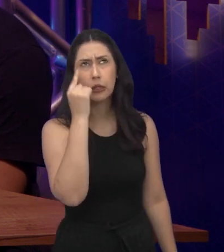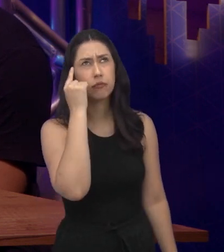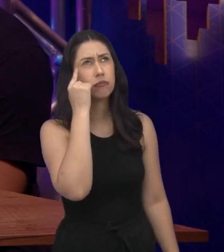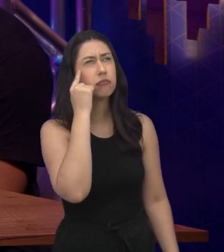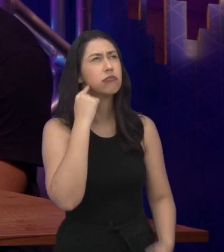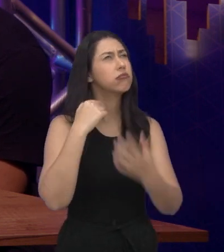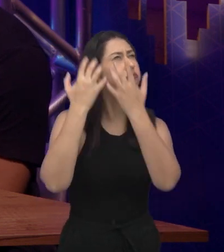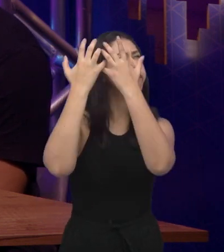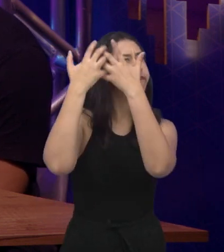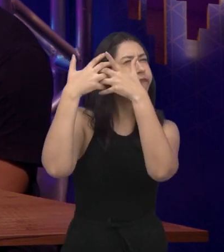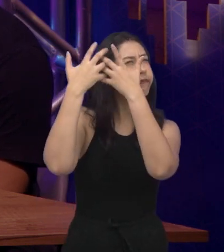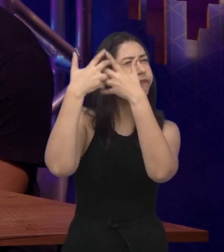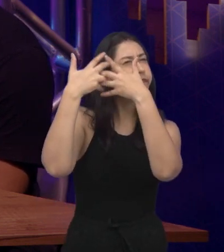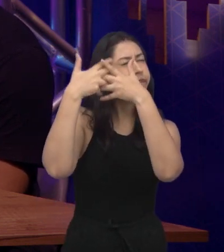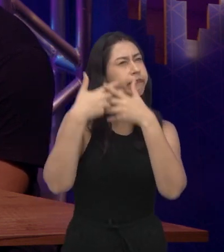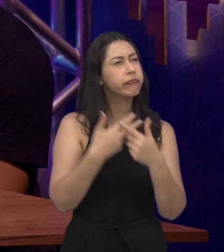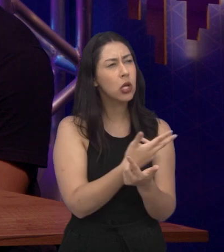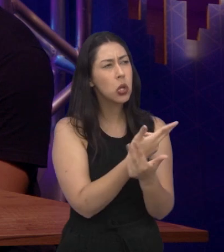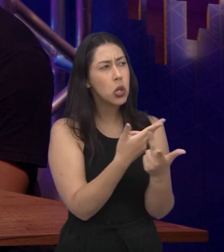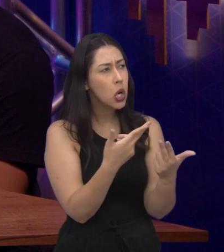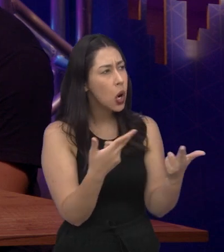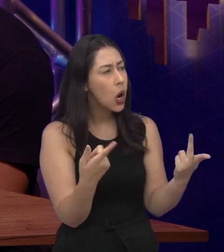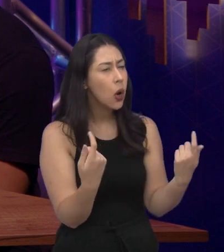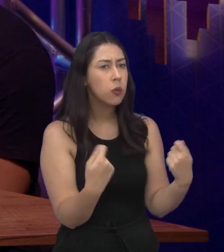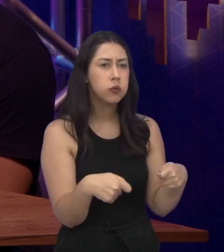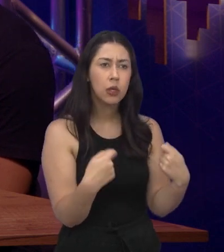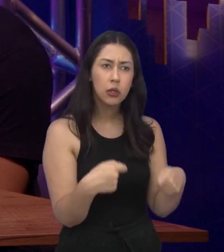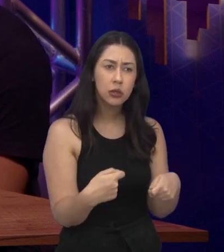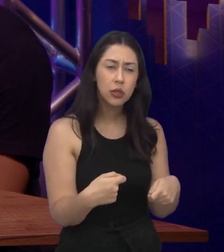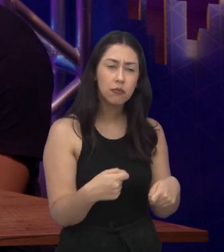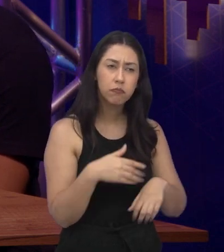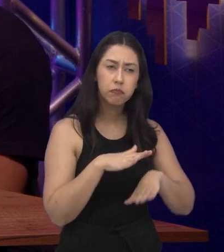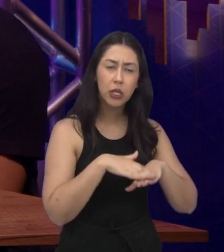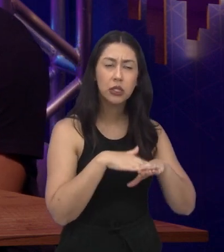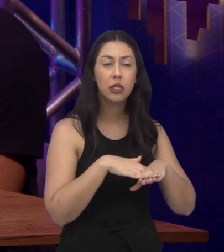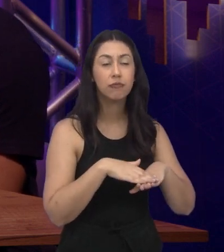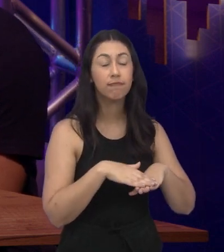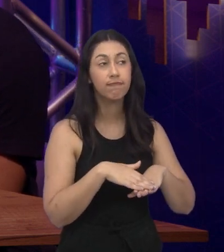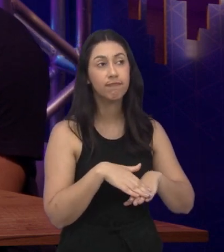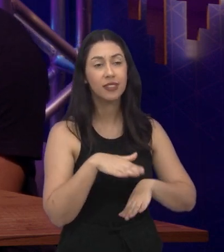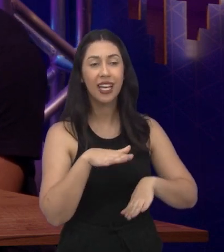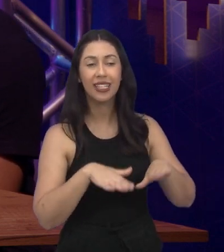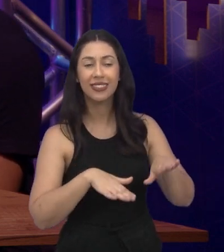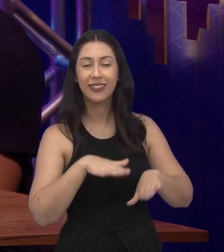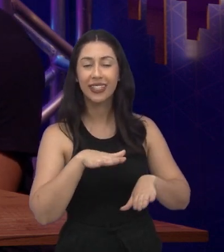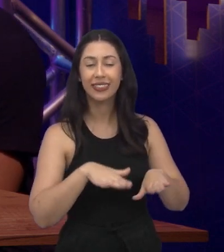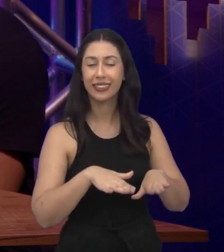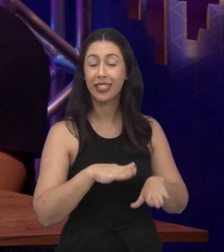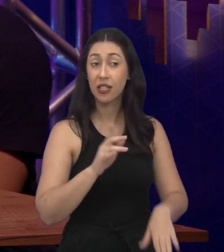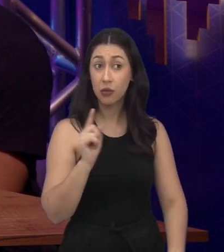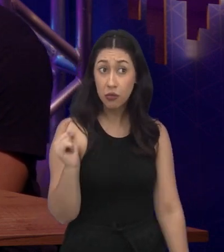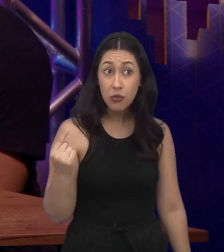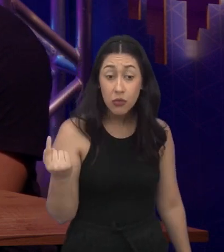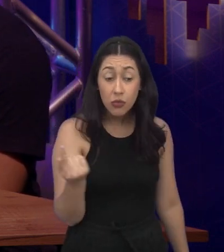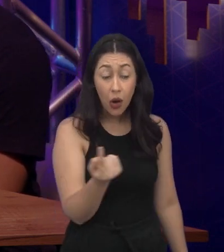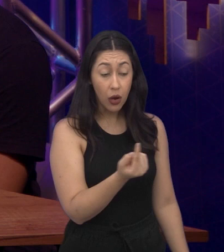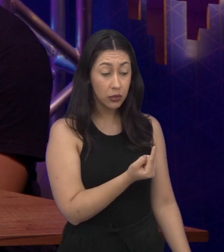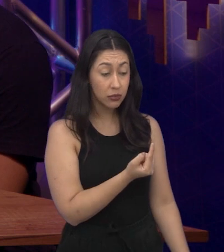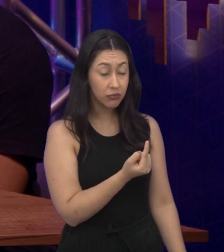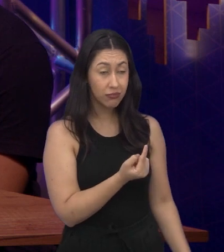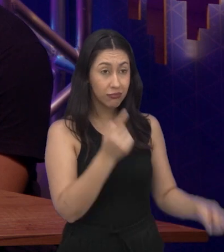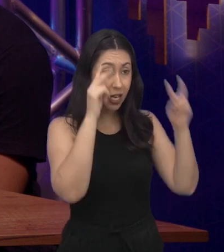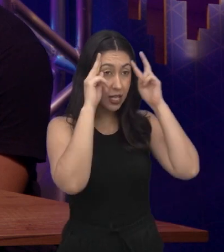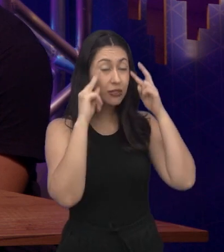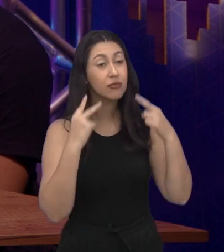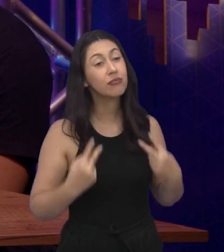se a gente for parar para pensar, Samu, em tudo que a gente precisa fazer, eu acho que às vezes a gente, nós